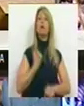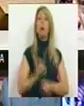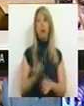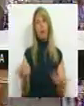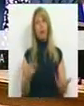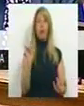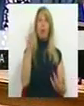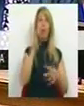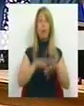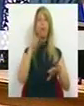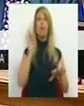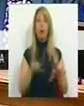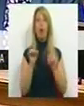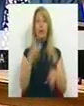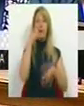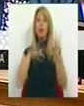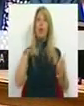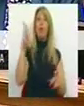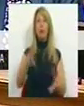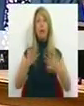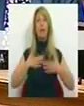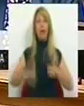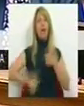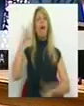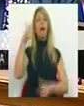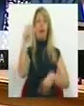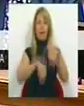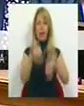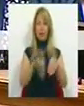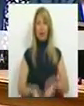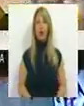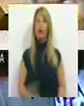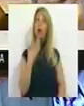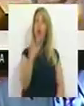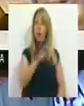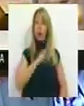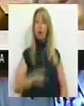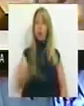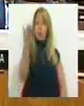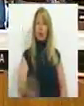portugueses nos fizeram ganhar as eleições. Muito obrigada, Senhor Presidente.